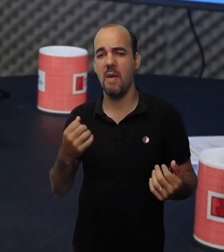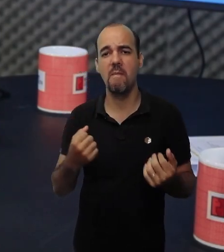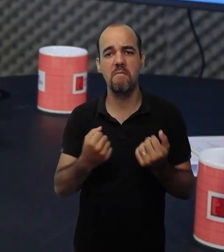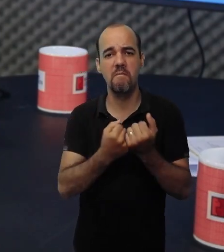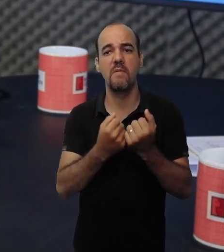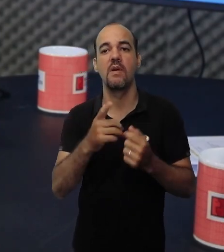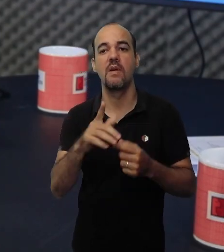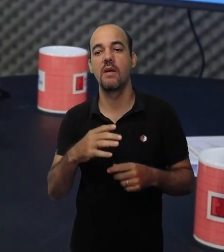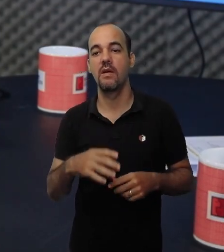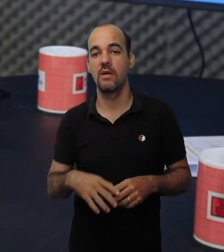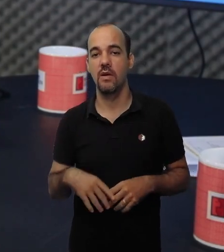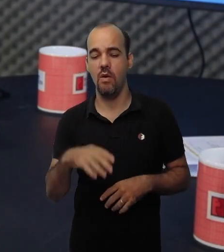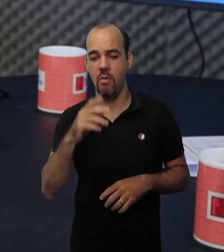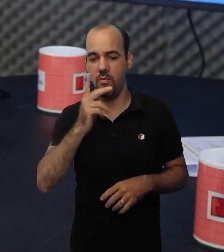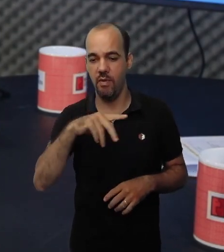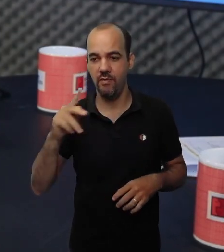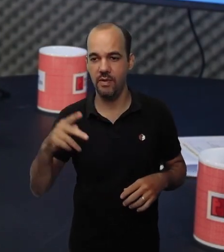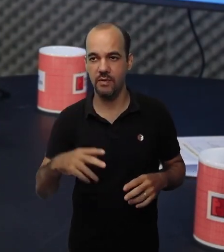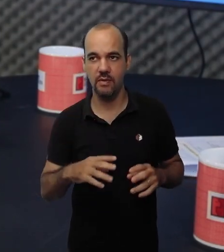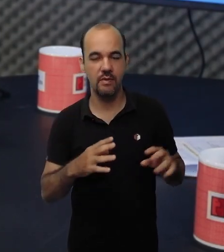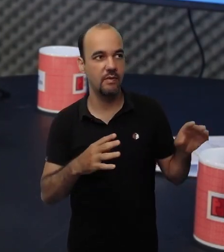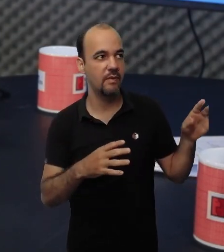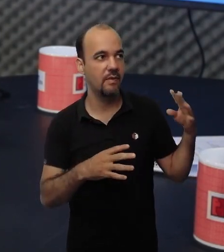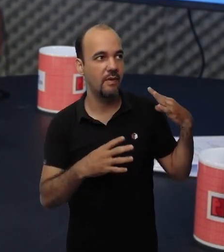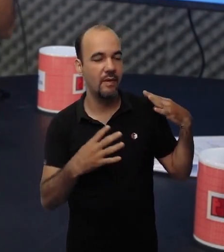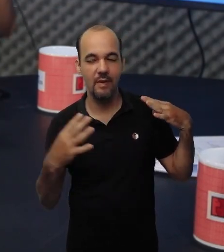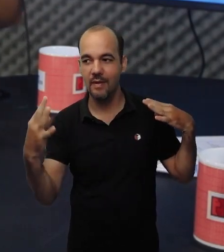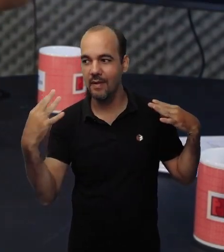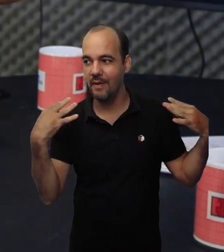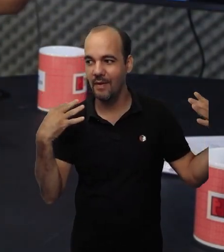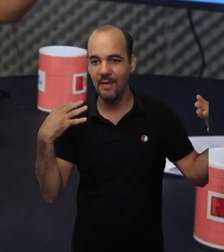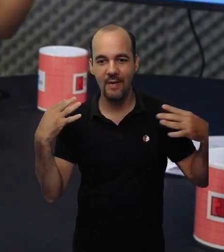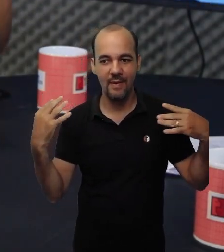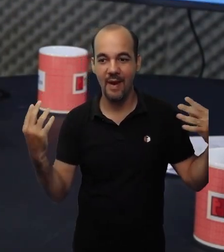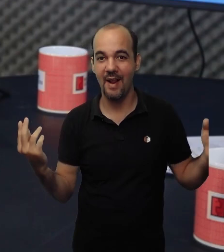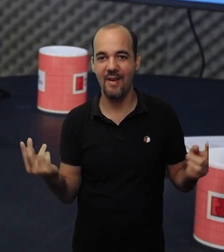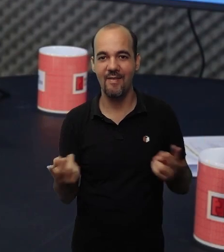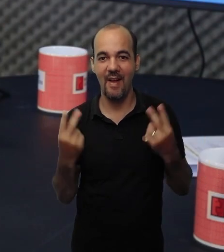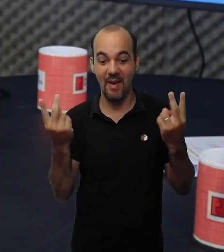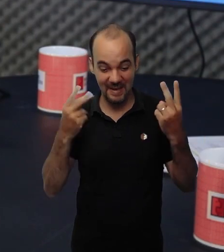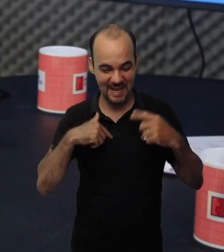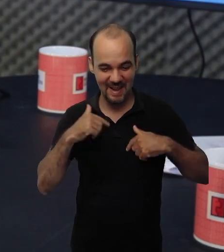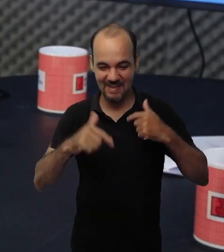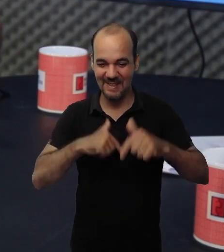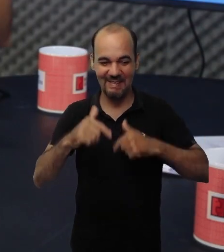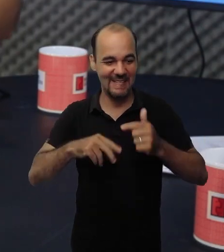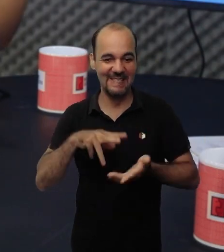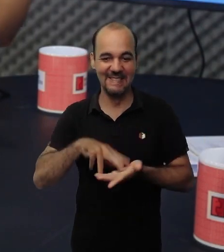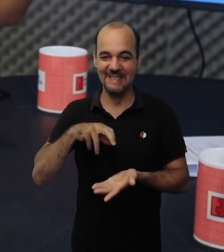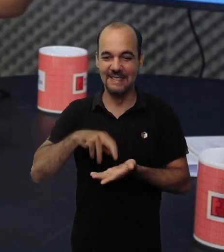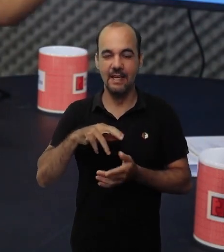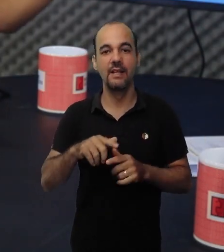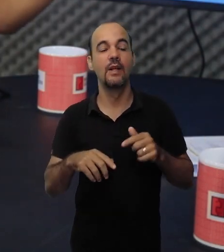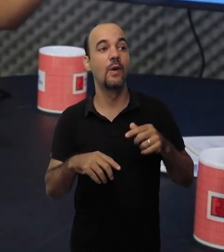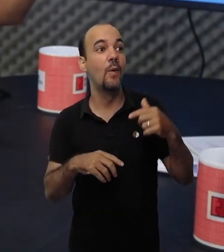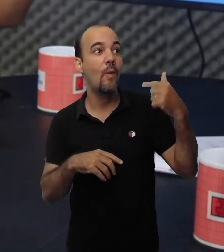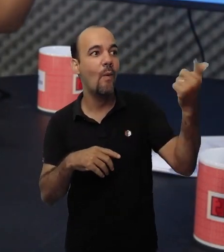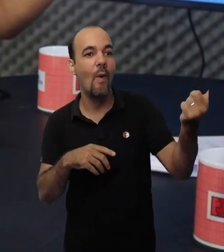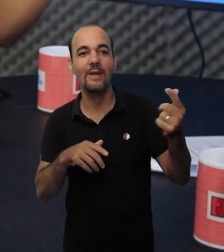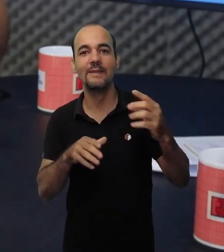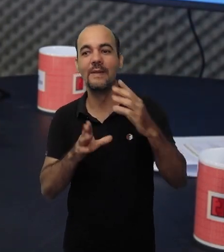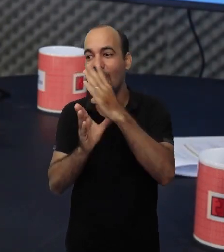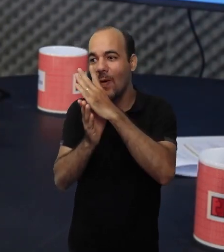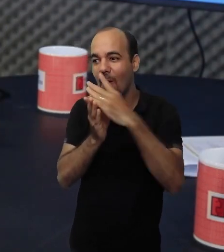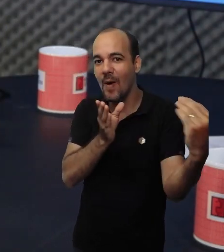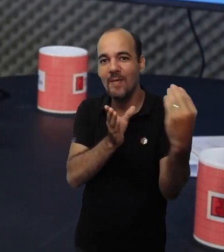ele observa que o seu trabalho está sendo valorizado, o outro do outro lado, ele vai querer se sentir motivado também a